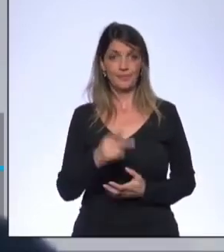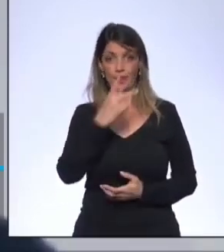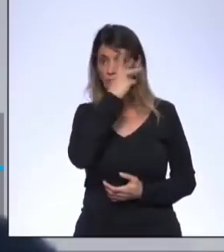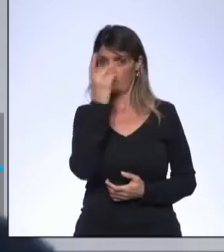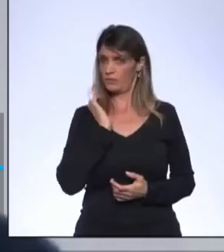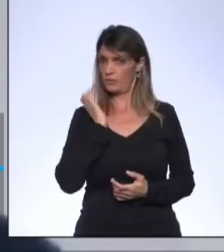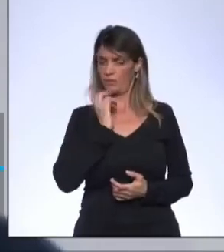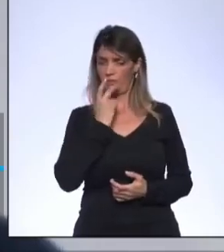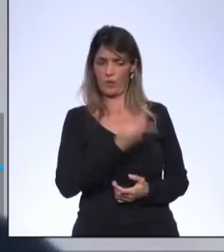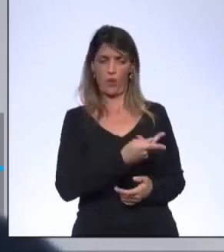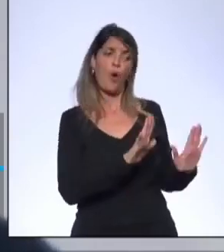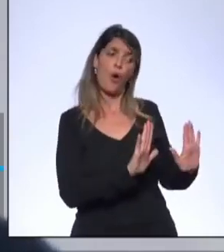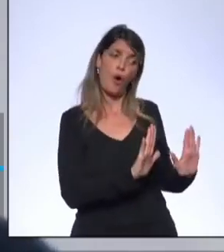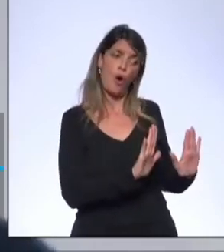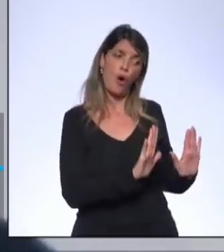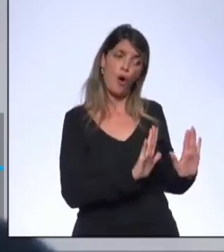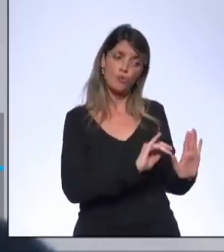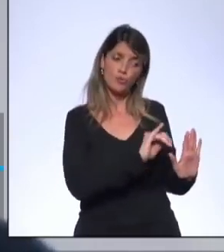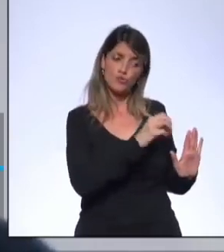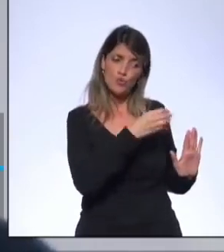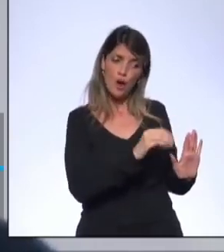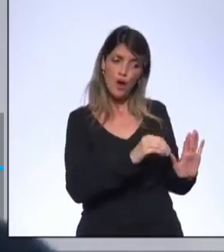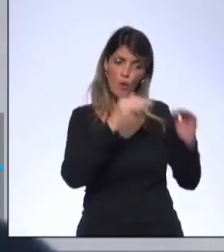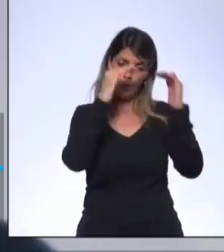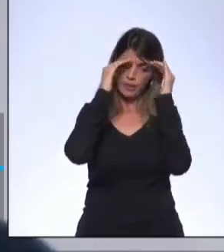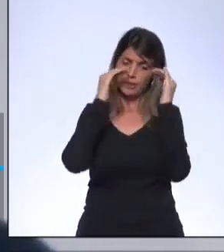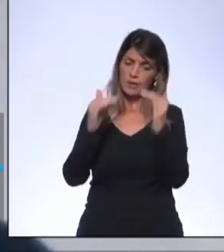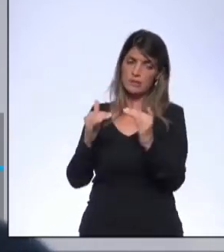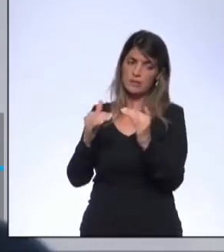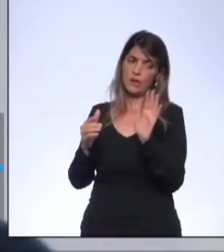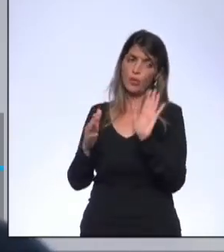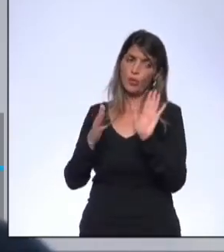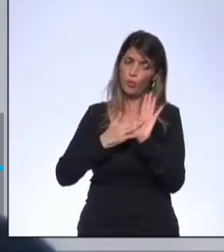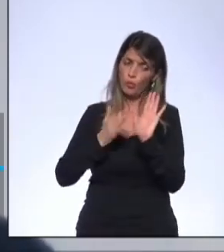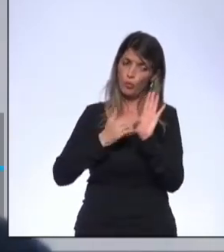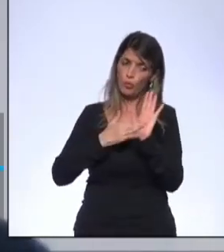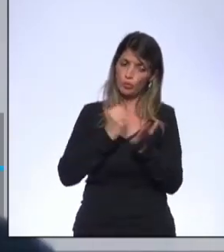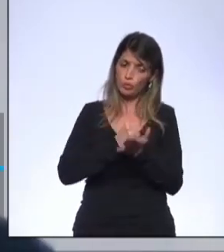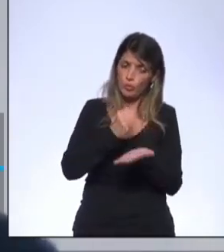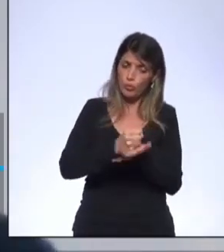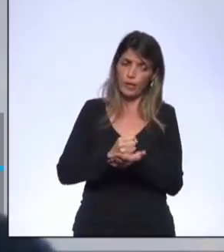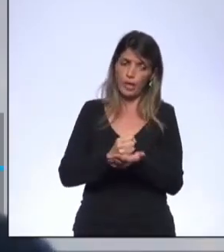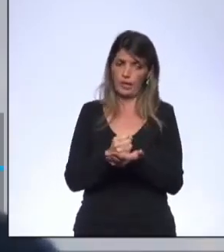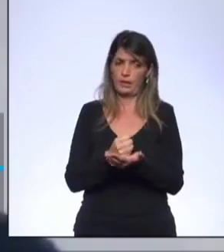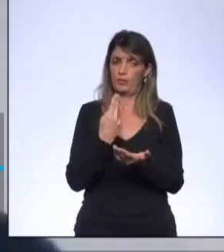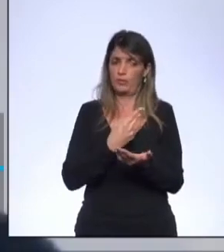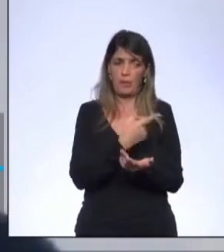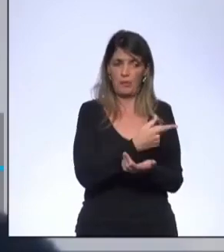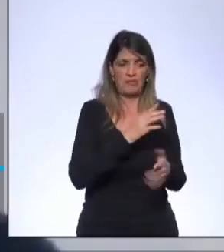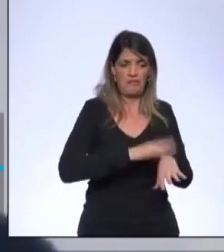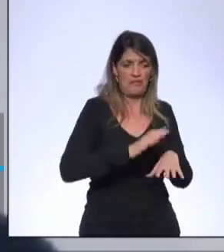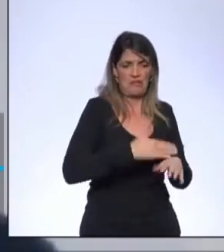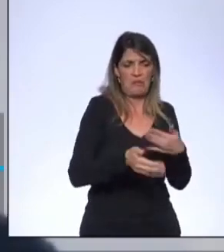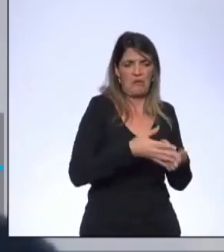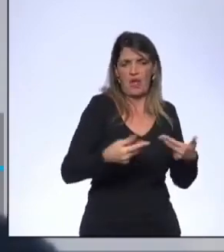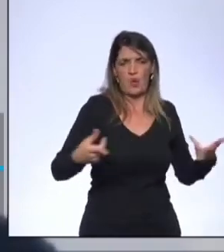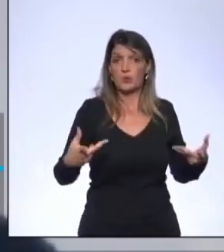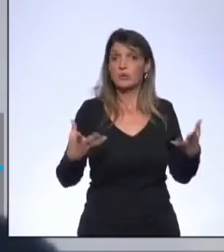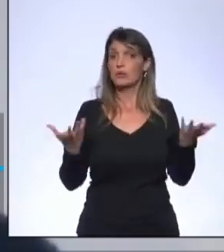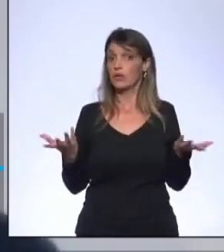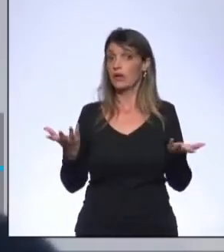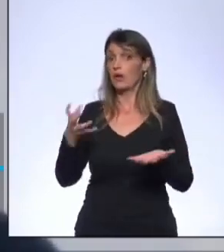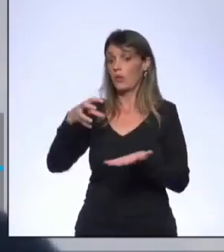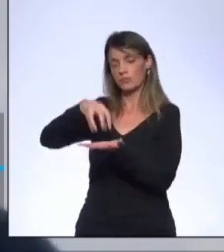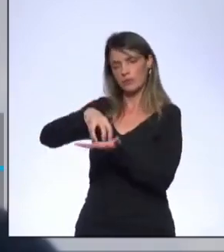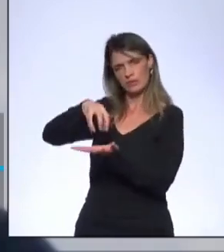Terra, vamos obedecer aqui esse documento, que não dá para você fazer o que bem entende, tá? Então parece que é um movimento meio contrário a esse processo da centralização,